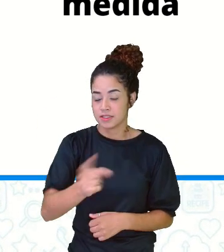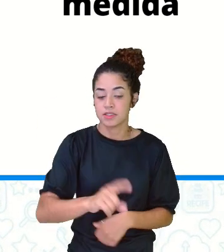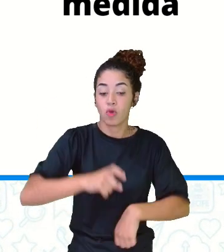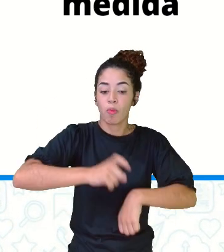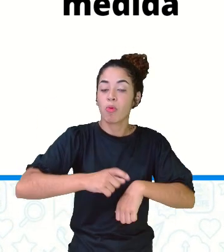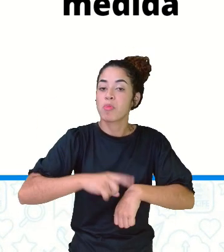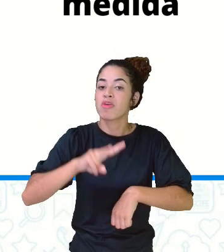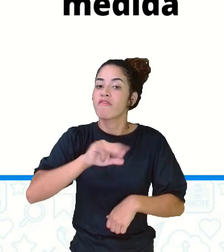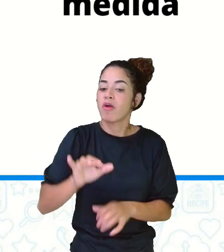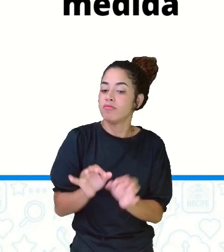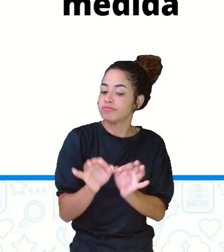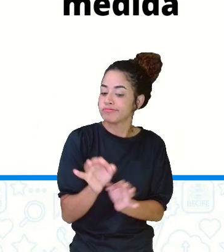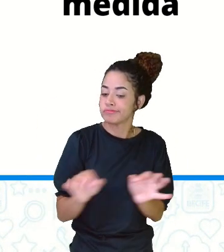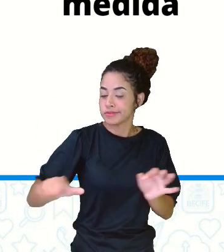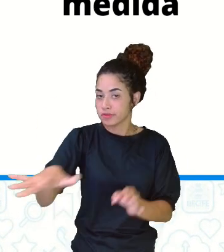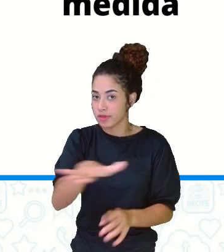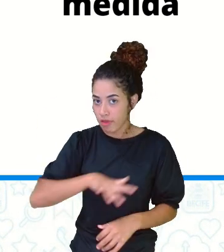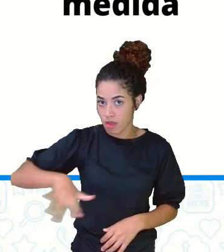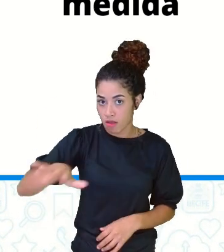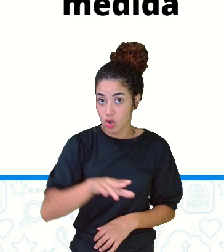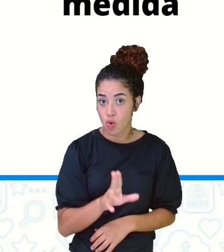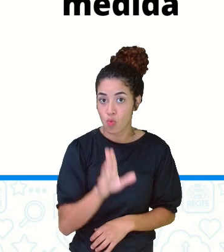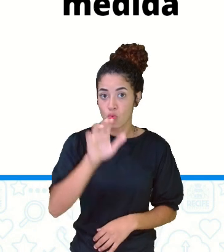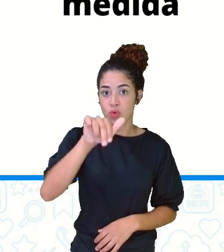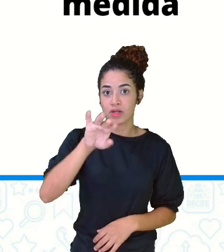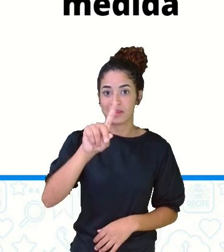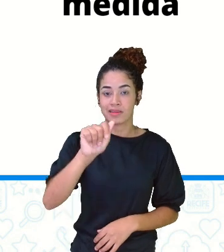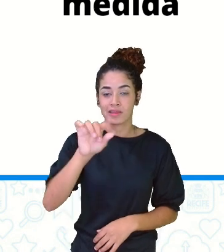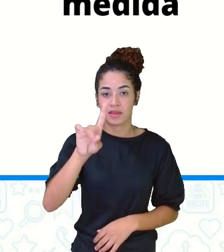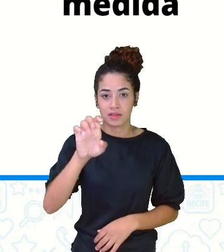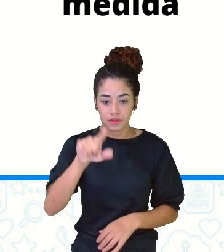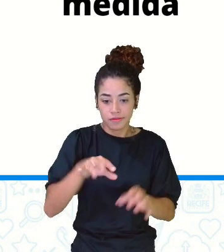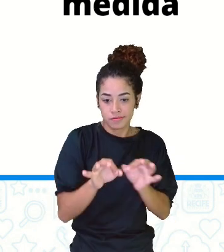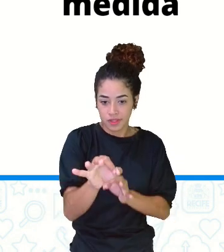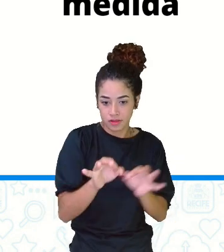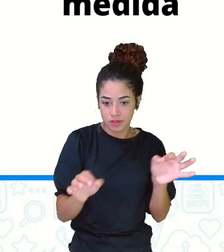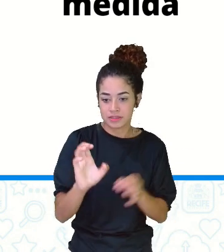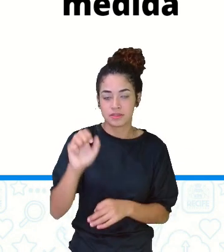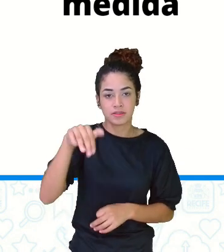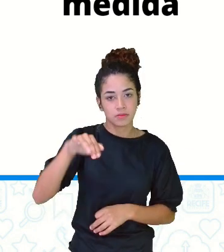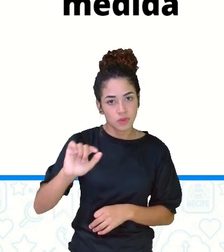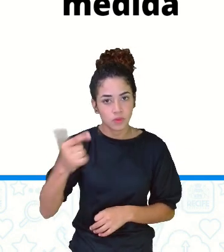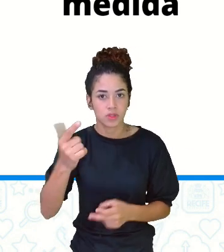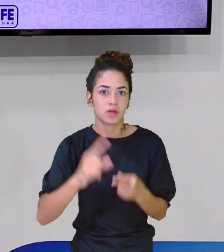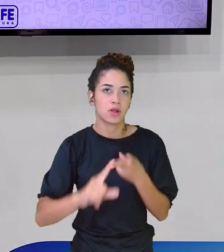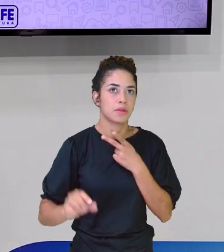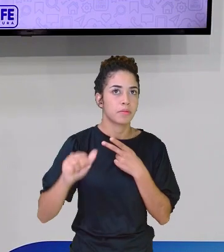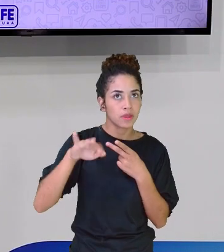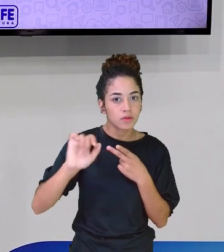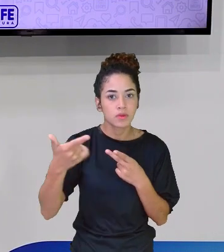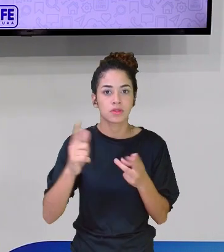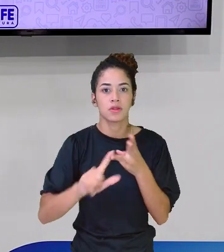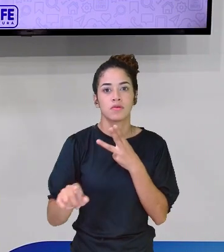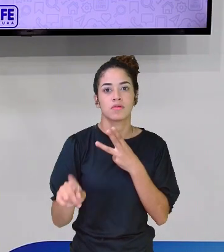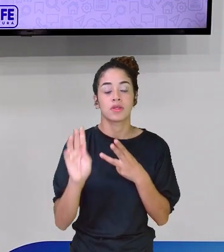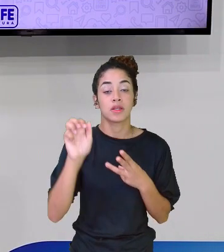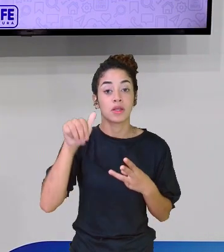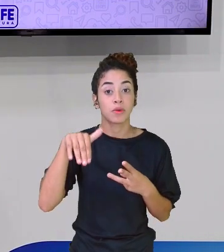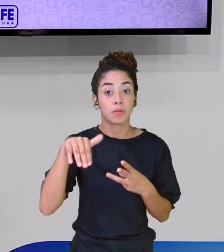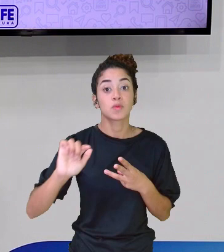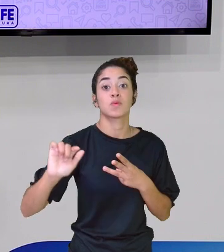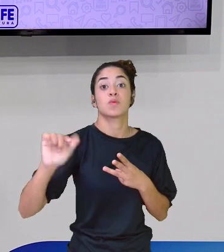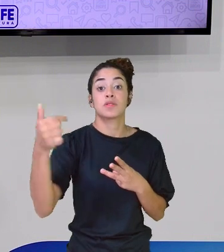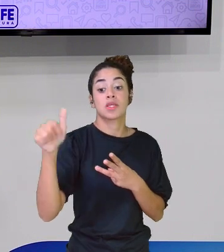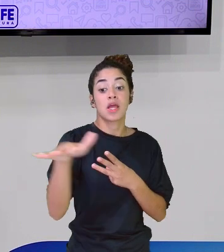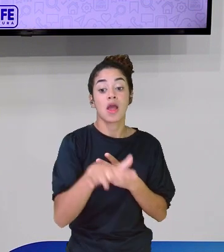áreas, utilizamos como unidades de medida centímetro quadrado, metro quadrado, quilômetro quadrado.